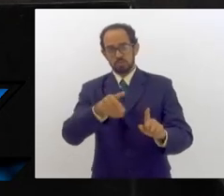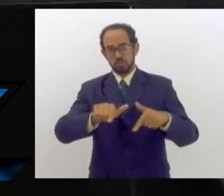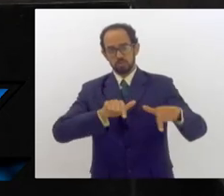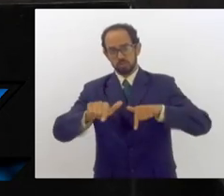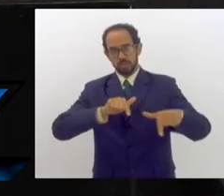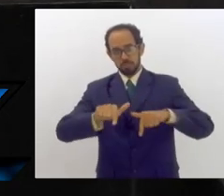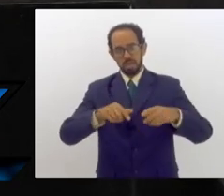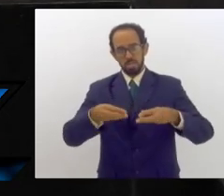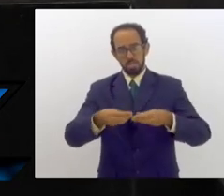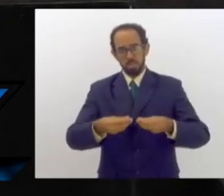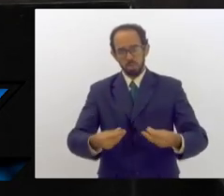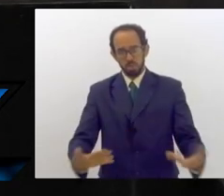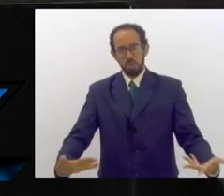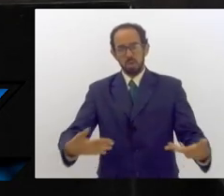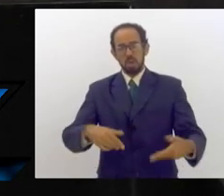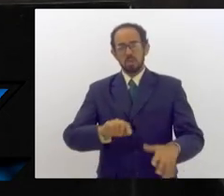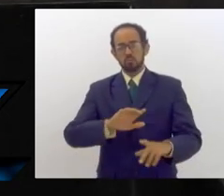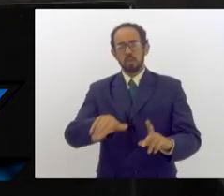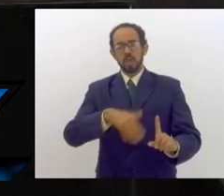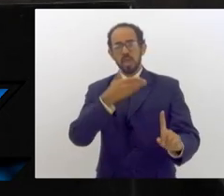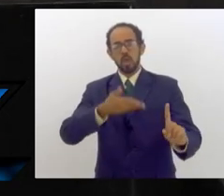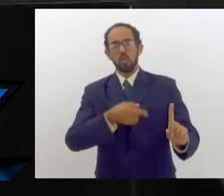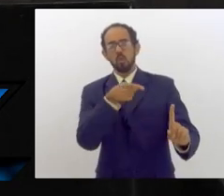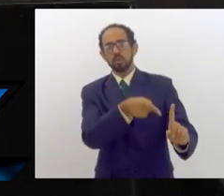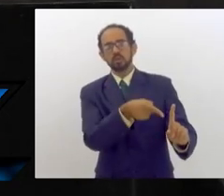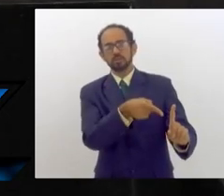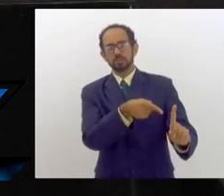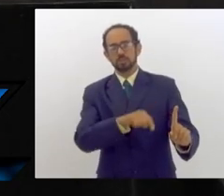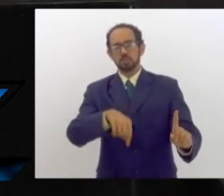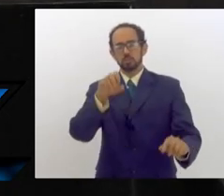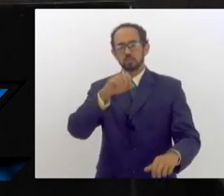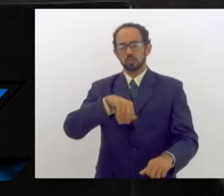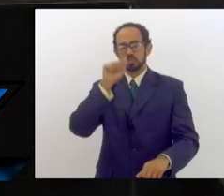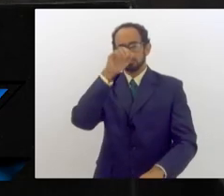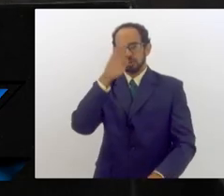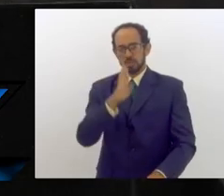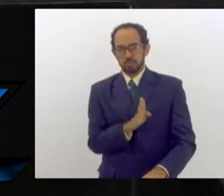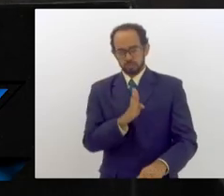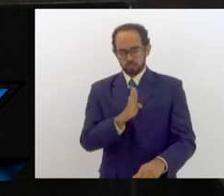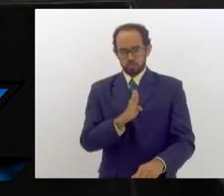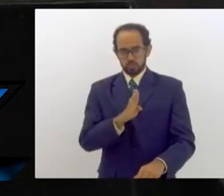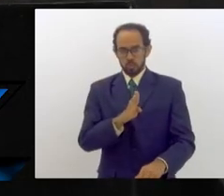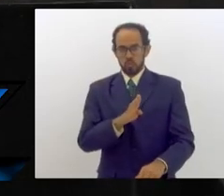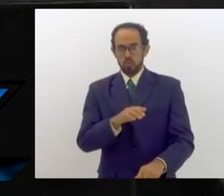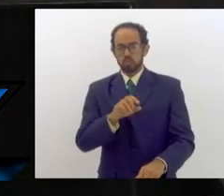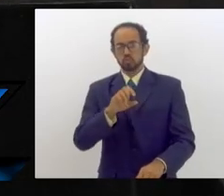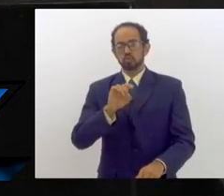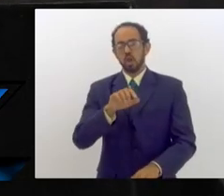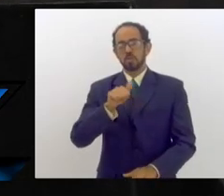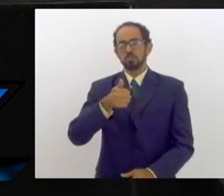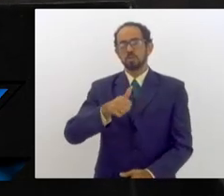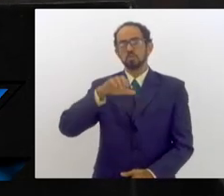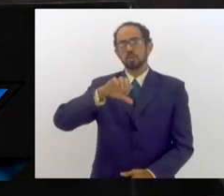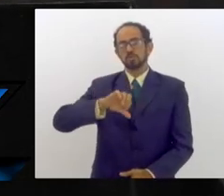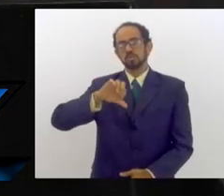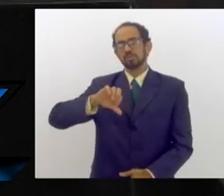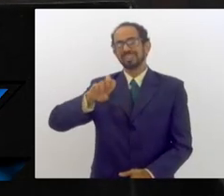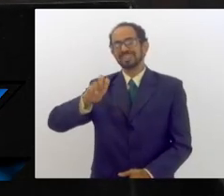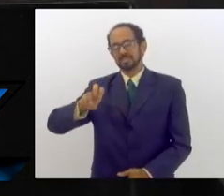precário só veio a ser reconhecido no Brasil o Brasil só foi reconhecer em 1995